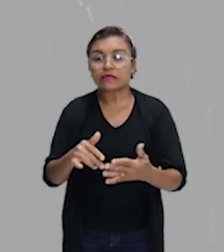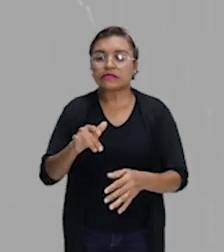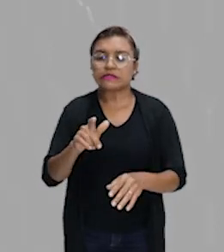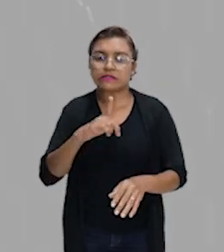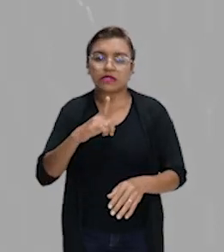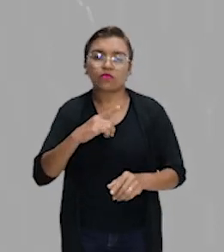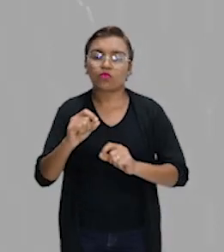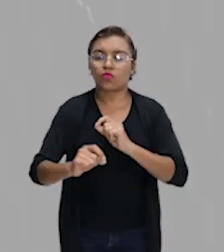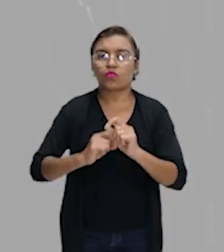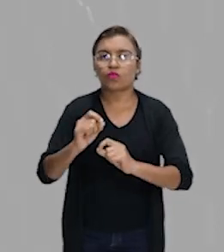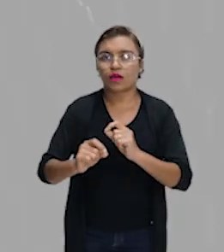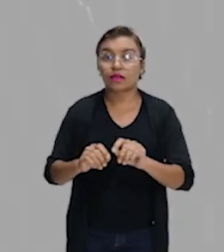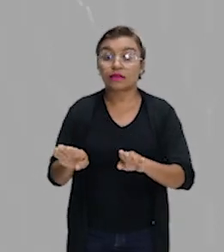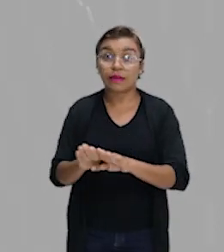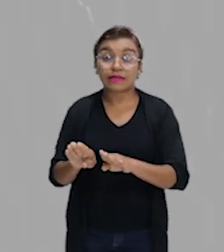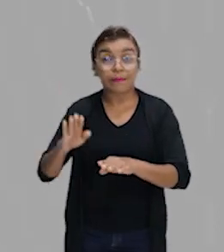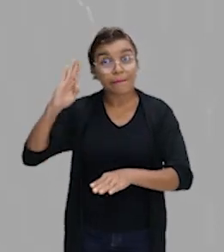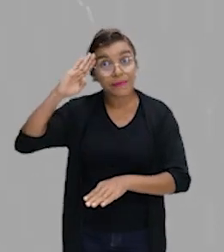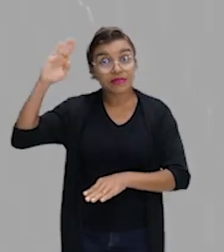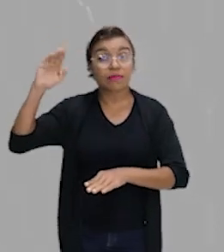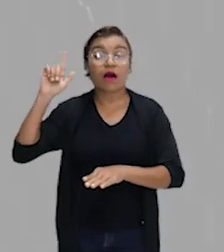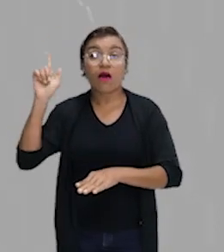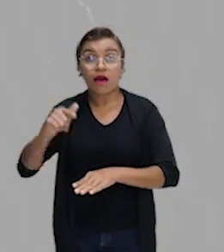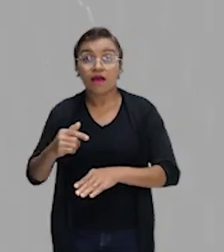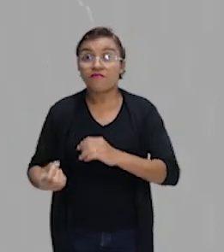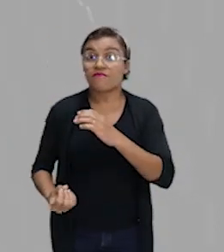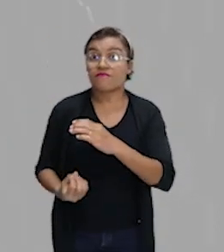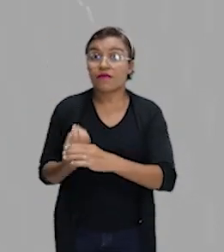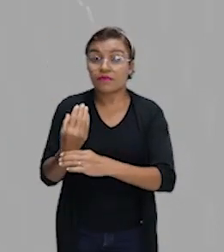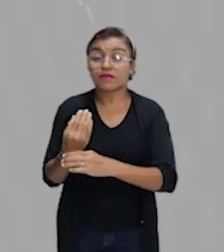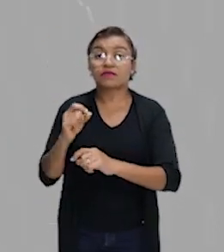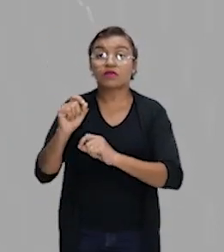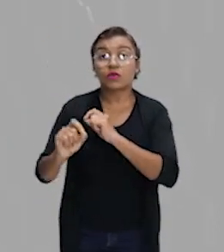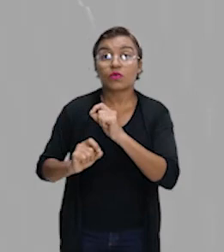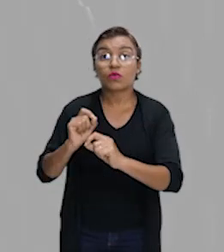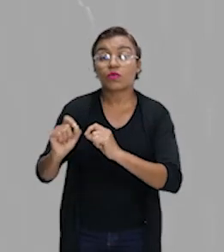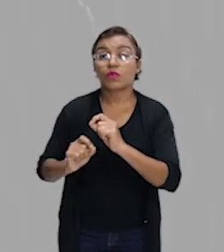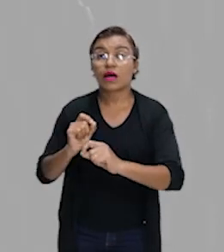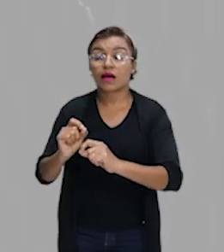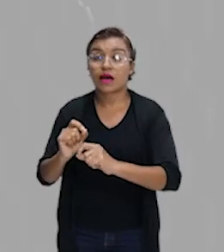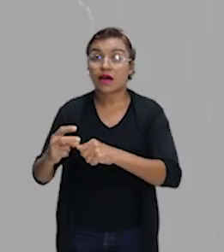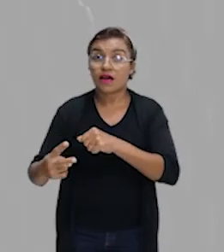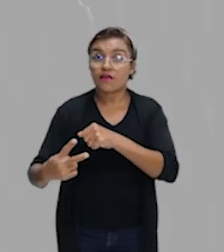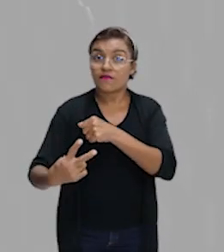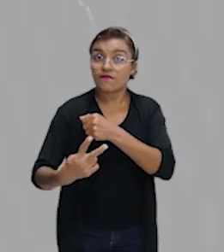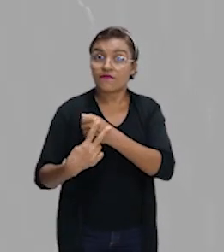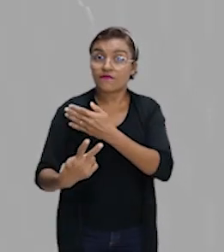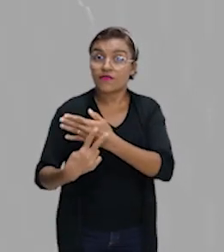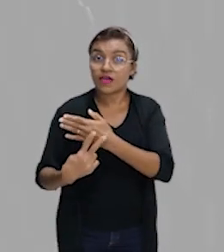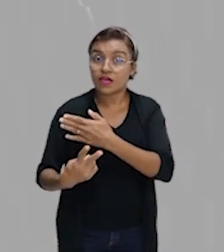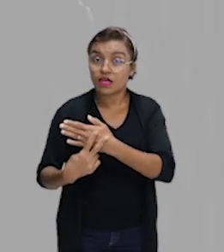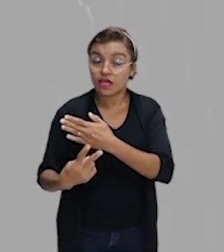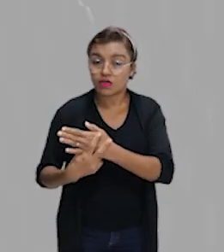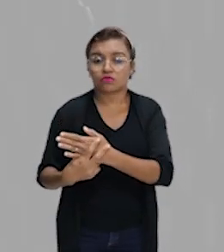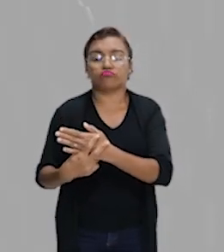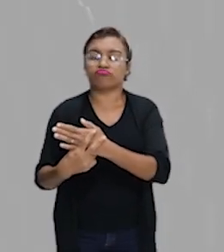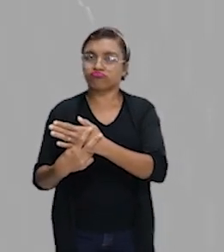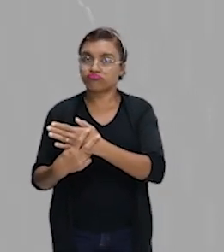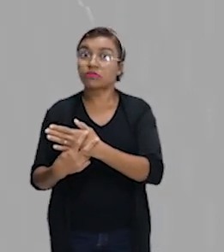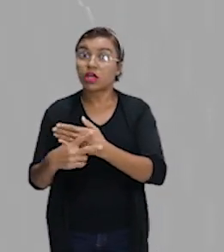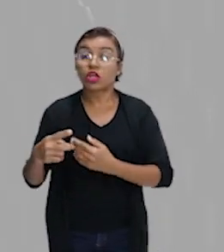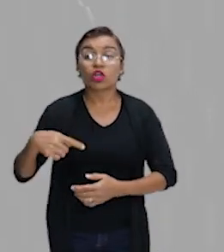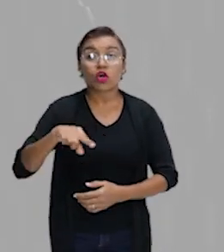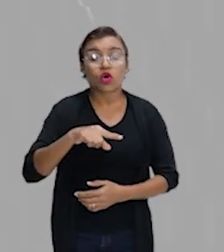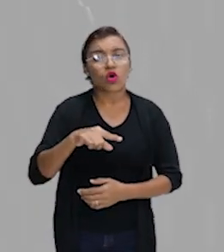na fabricação do vidro. Então, a composição do vidro, né, para que a gente obtenha